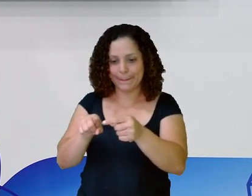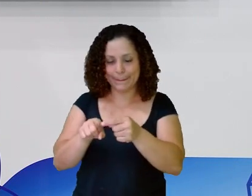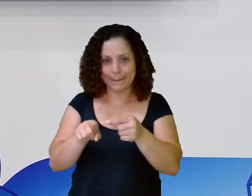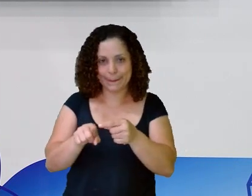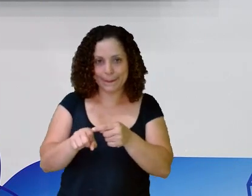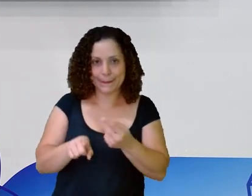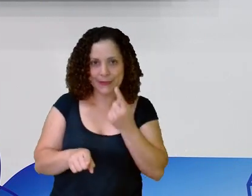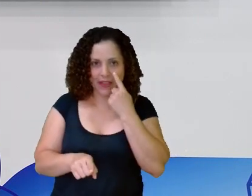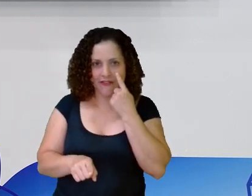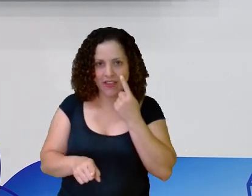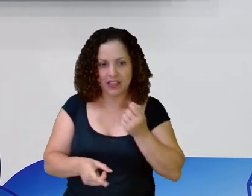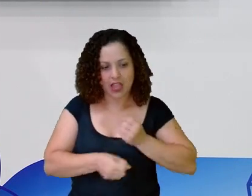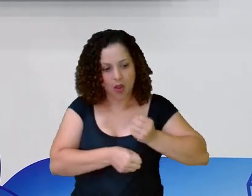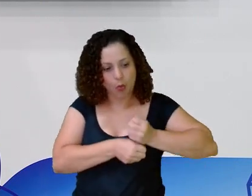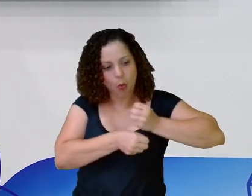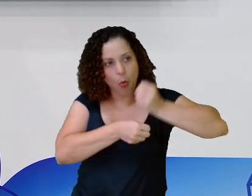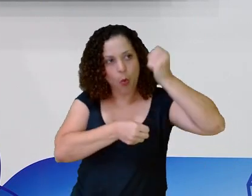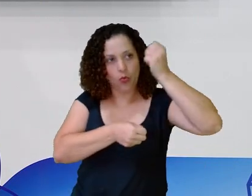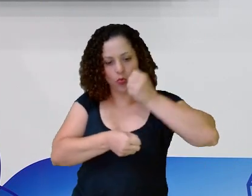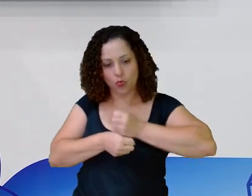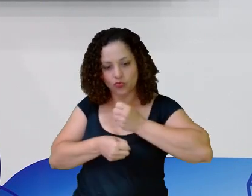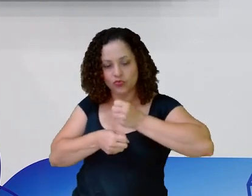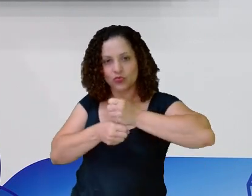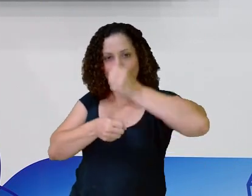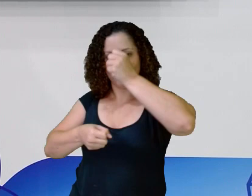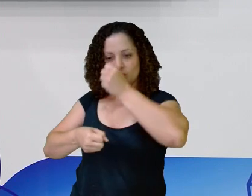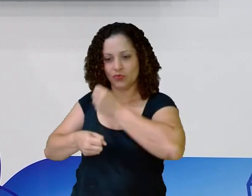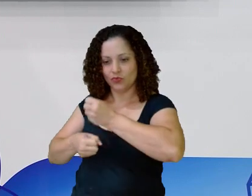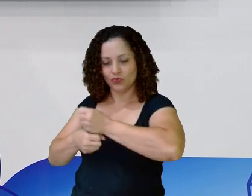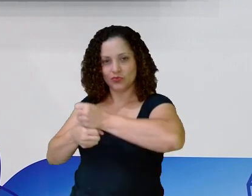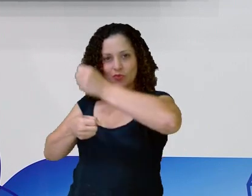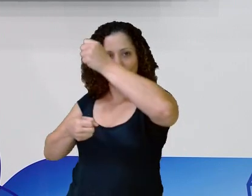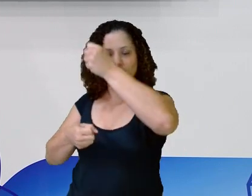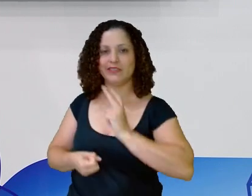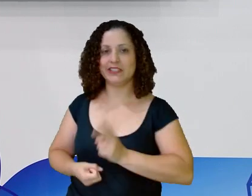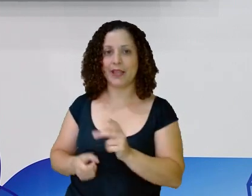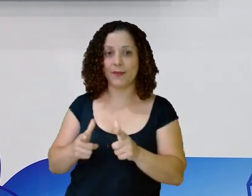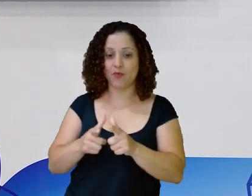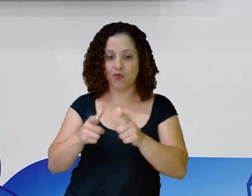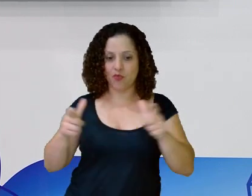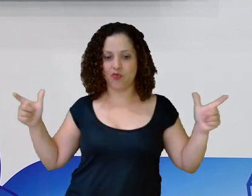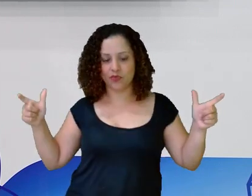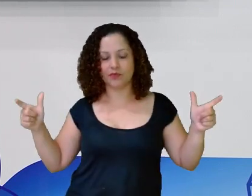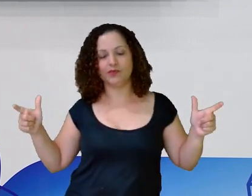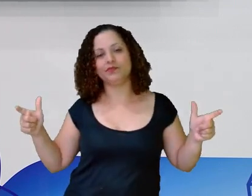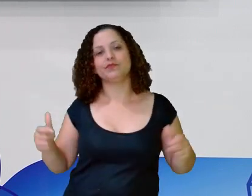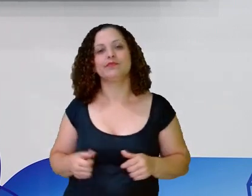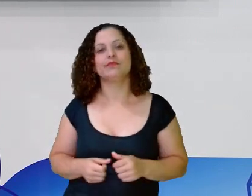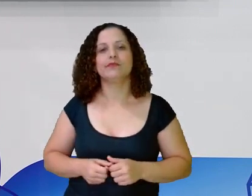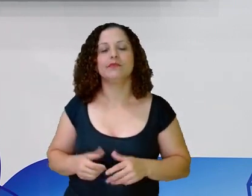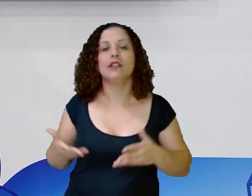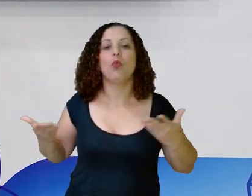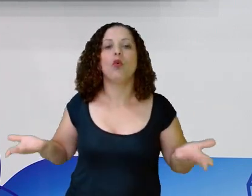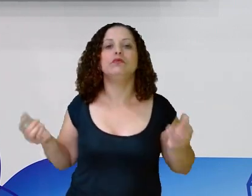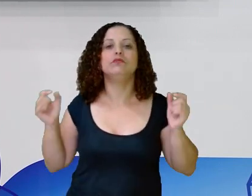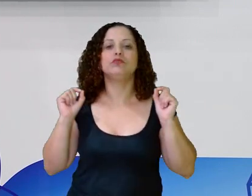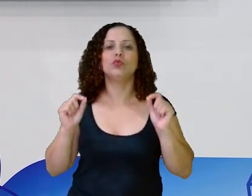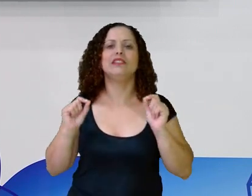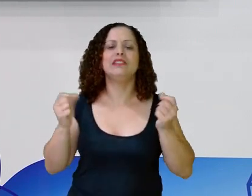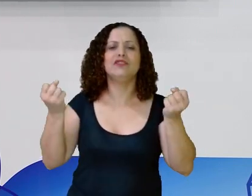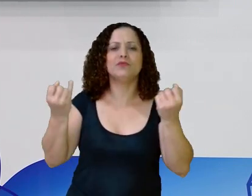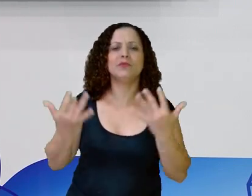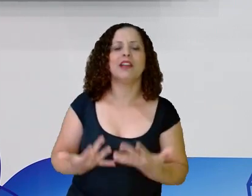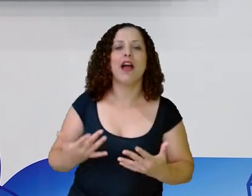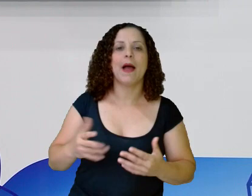várias construções acontecendo o tempo todo. Então ela está sempre crescendo. Quando ele diz que o de cima sobe e o de baixo